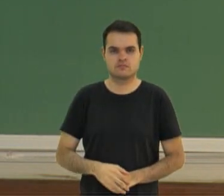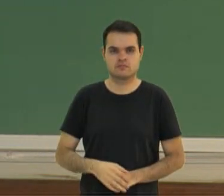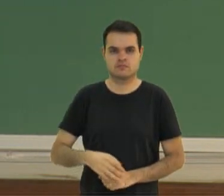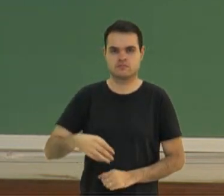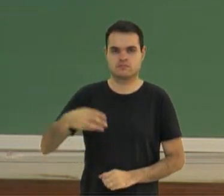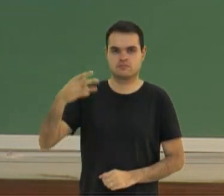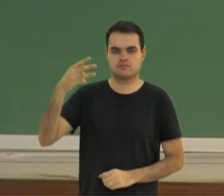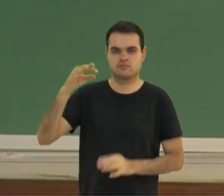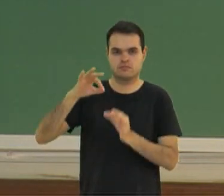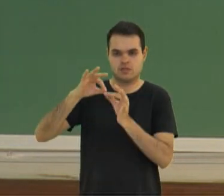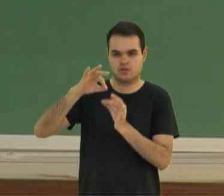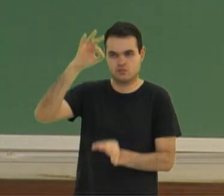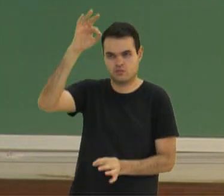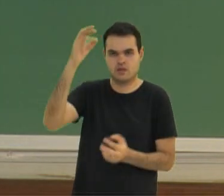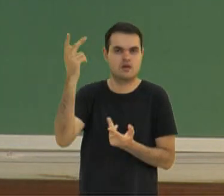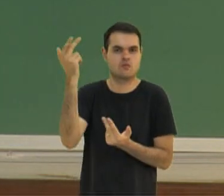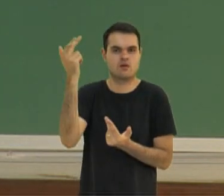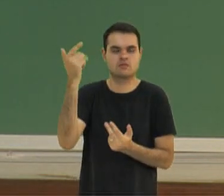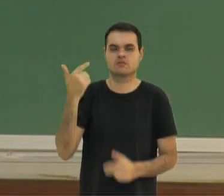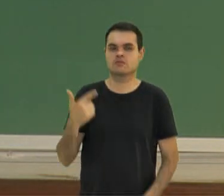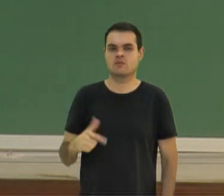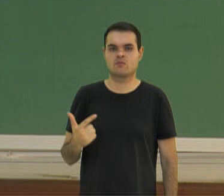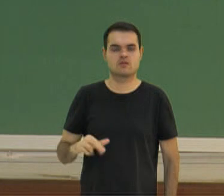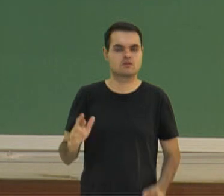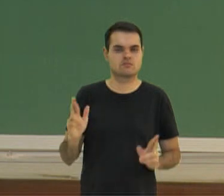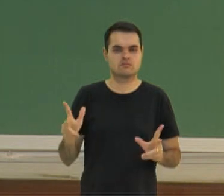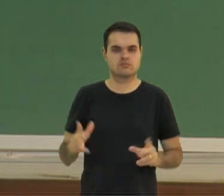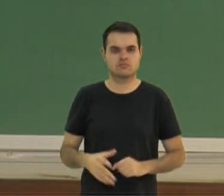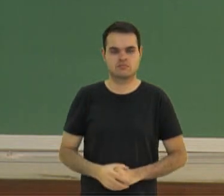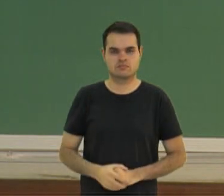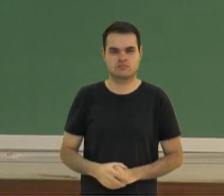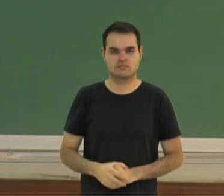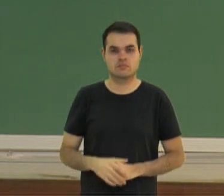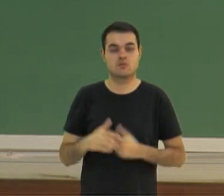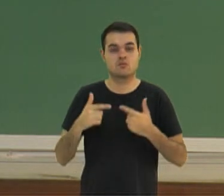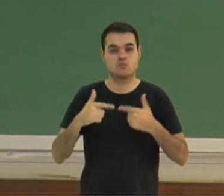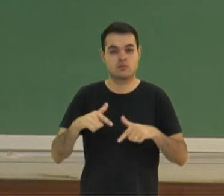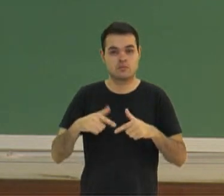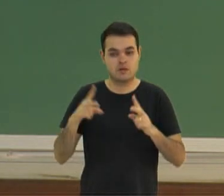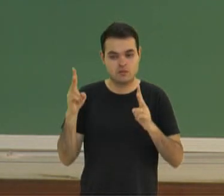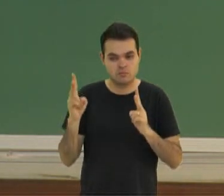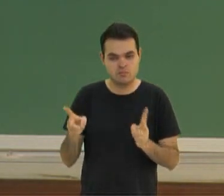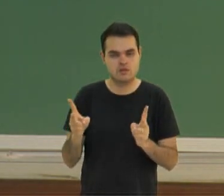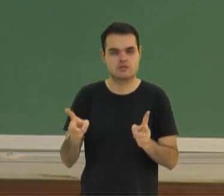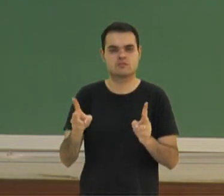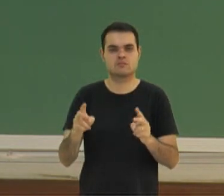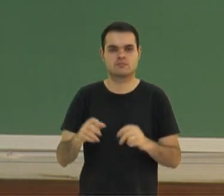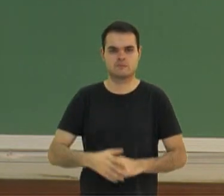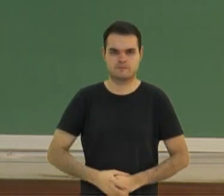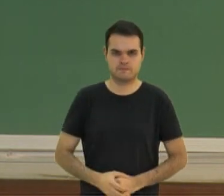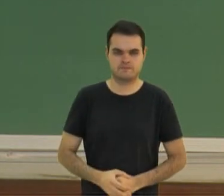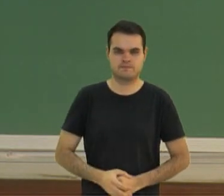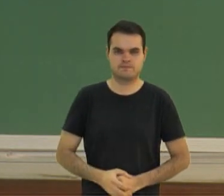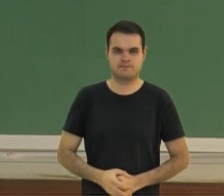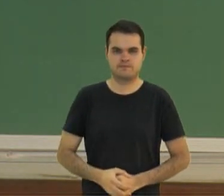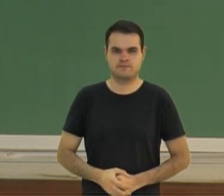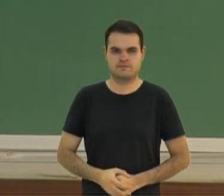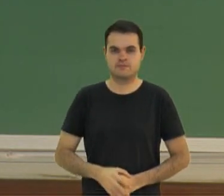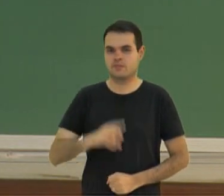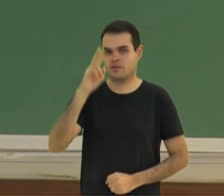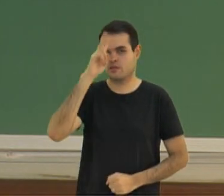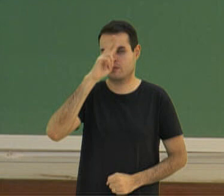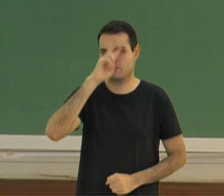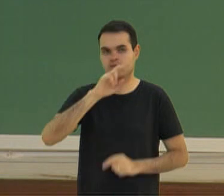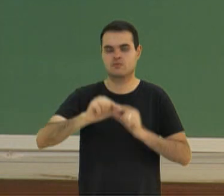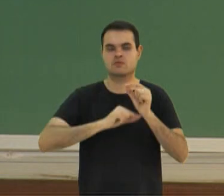são iguais, não tem nenhuma diferença aqui de energia. Ou seja, o trabalho vai ser o mesmo dessa força gravitacional. Lembrando que não